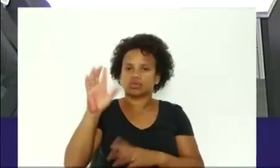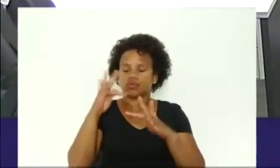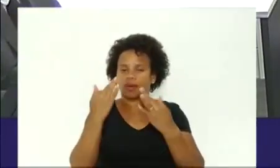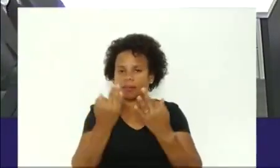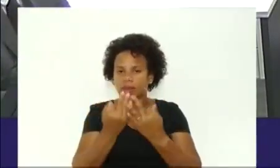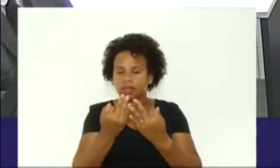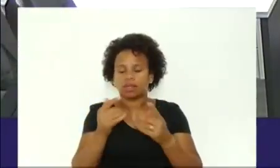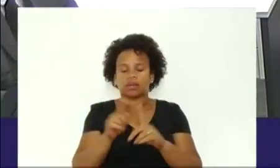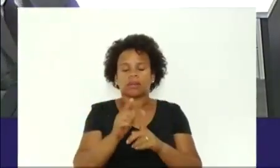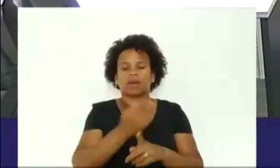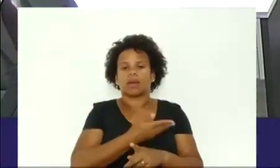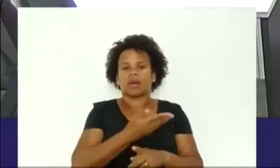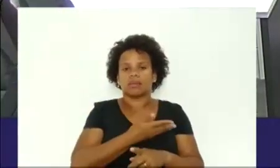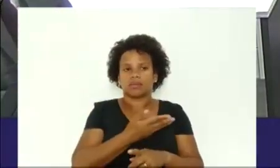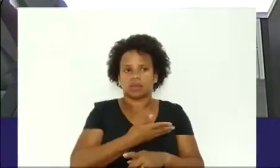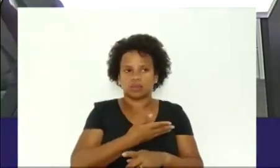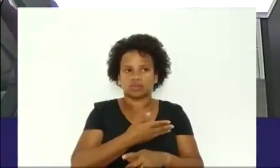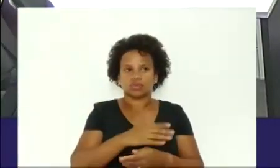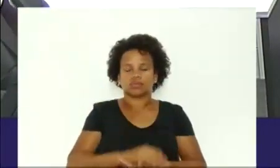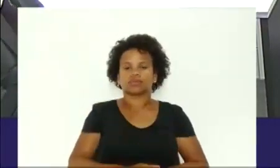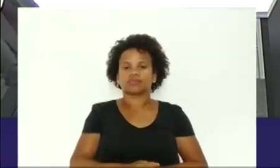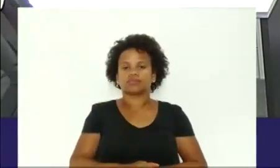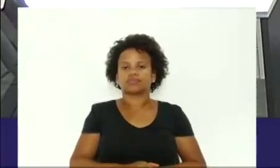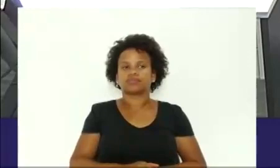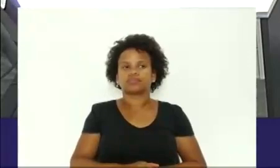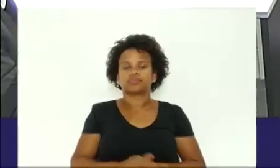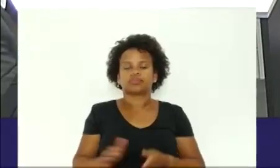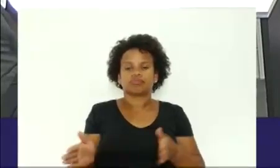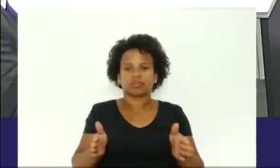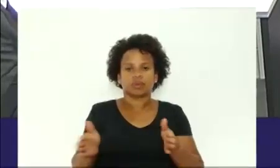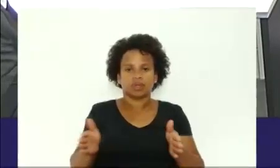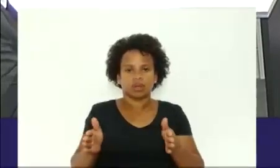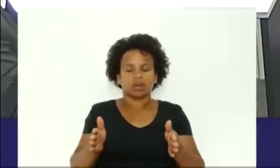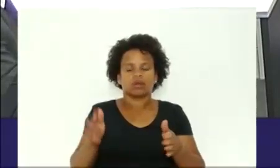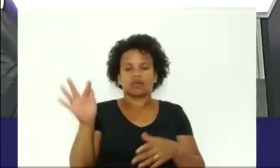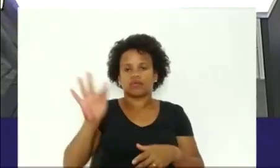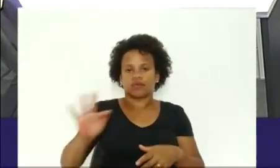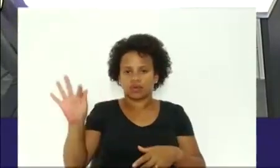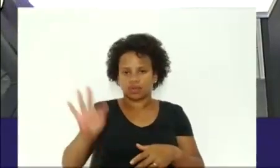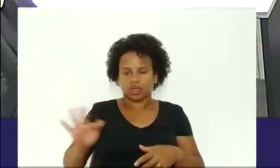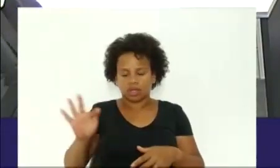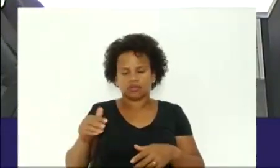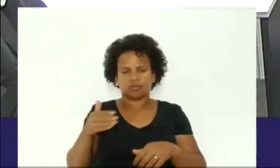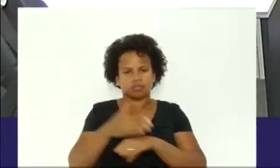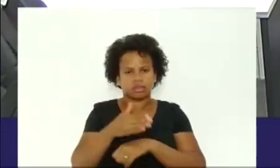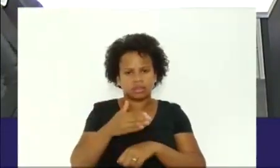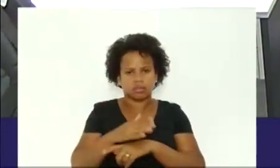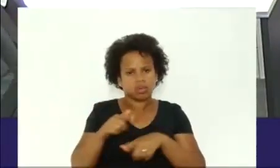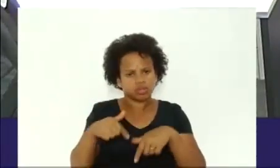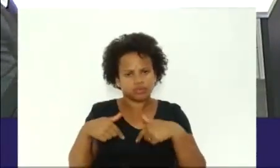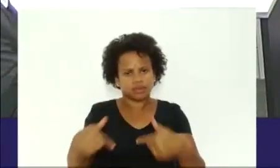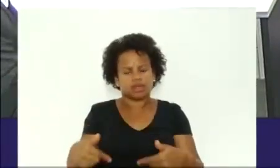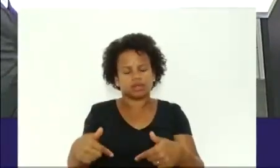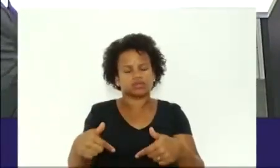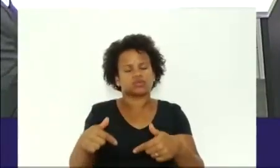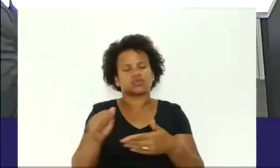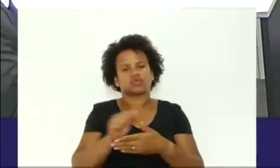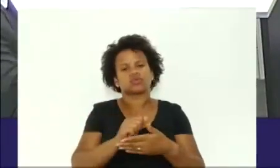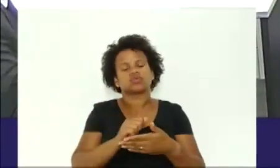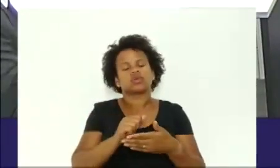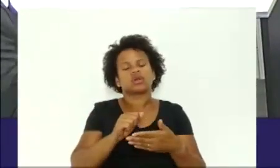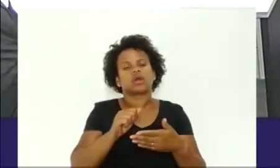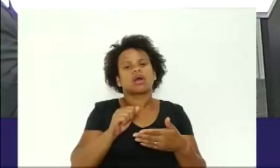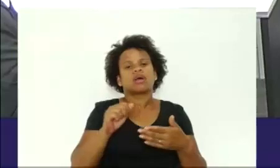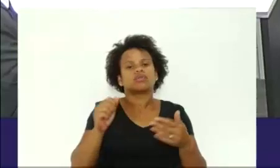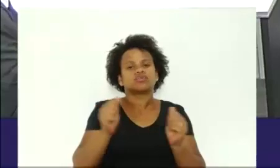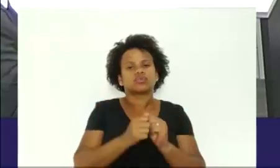dos amigos. Durante a graduação, participou ativamente de atividades com a comunidade como Médicos da